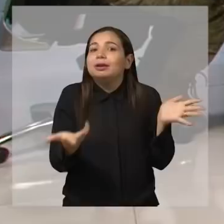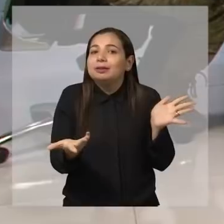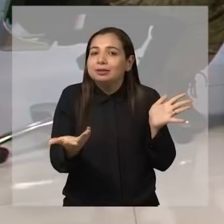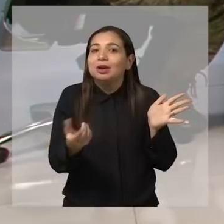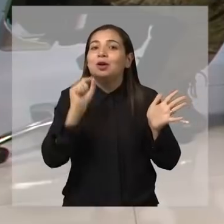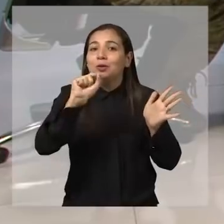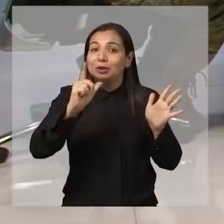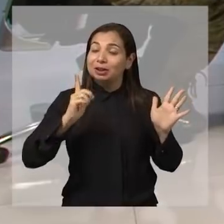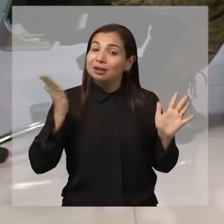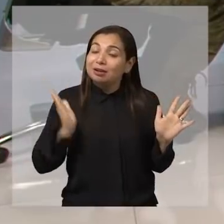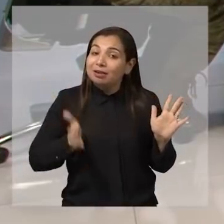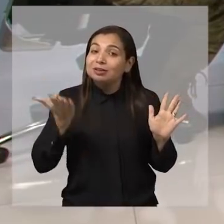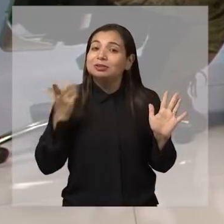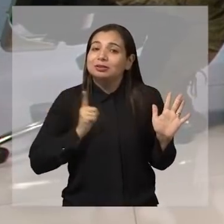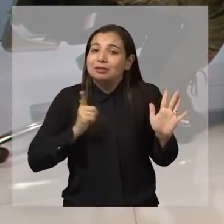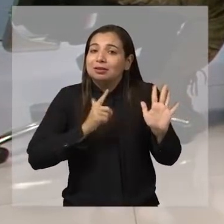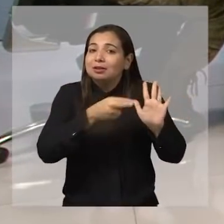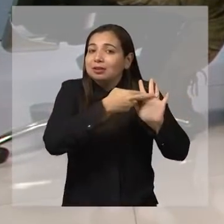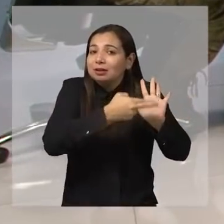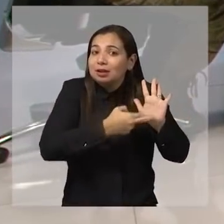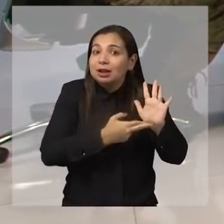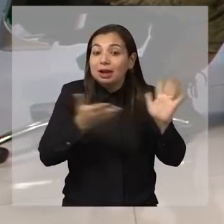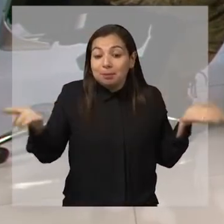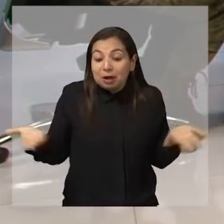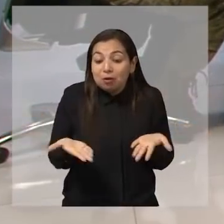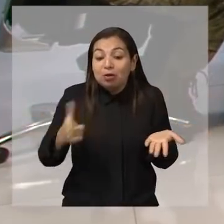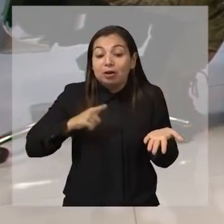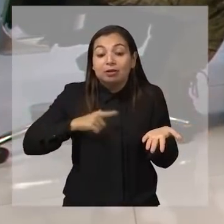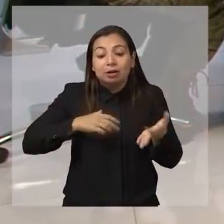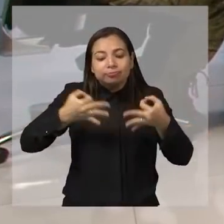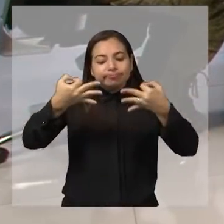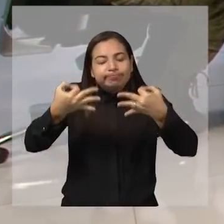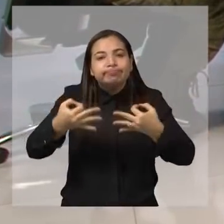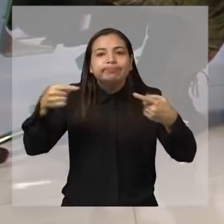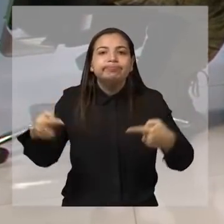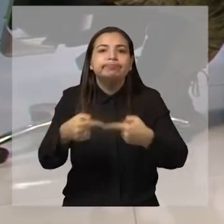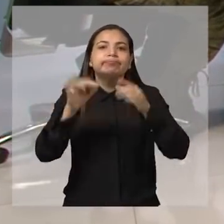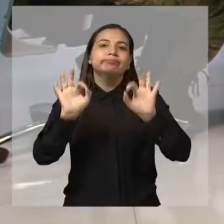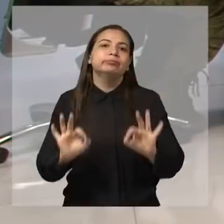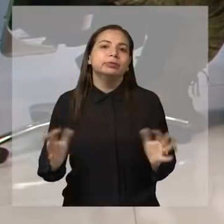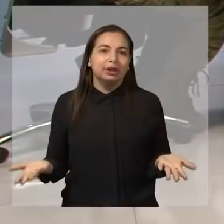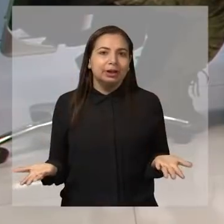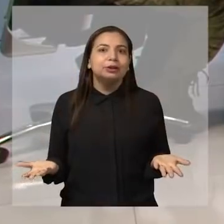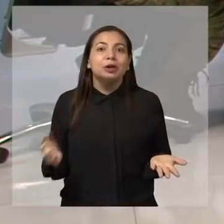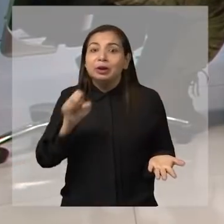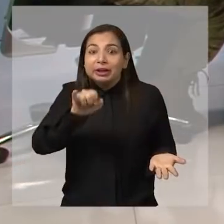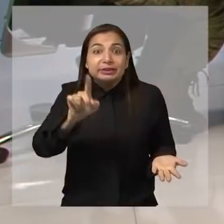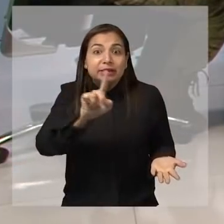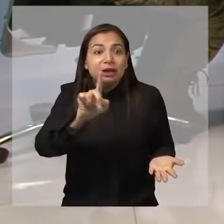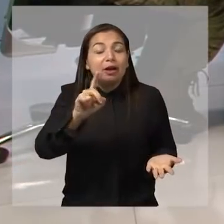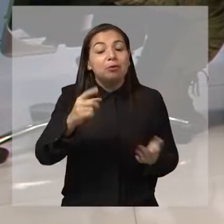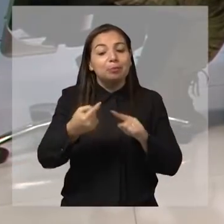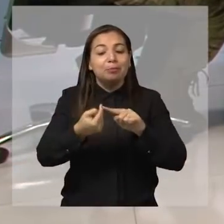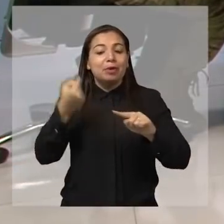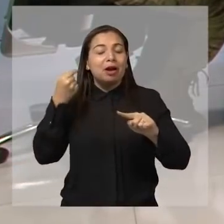cumprindo normas com disciplina. Porque senão deu na bagunça que deu hoje. E o que acontece? Era um antro de